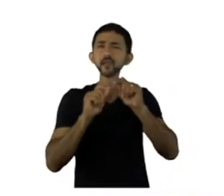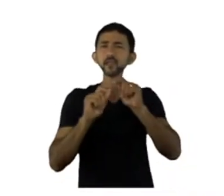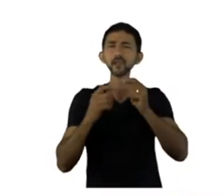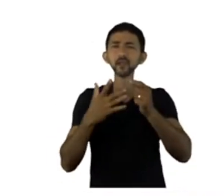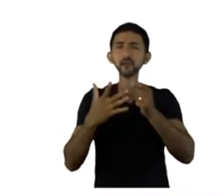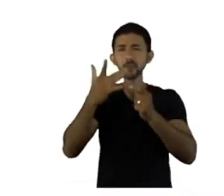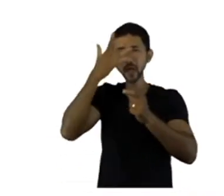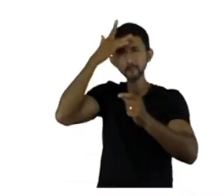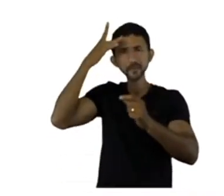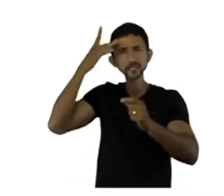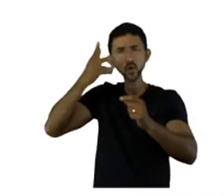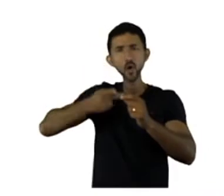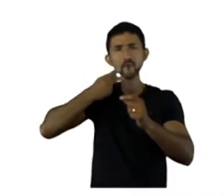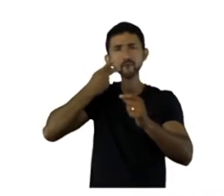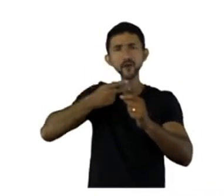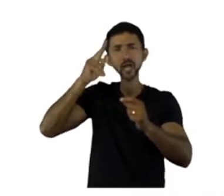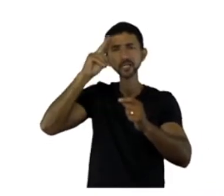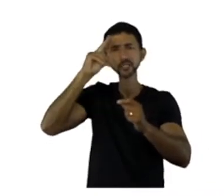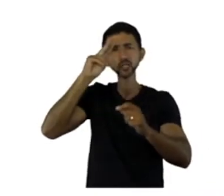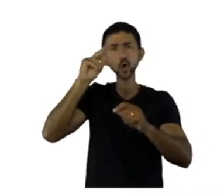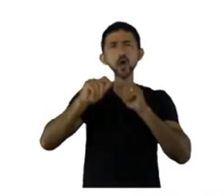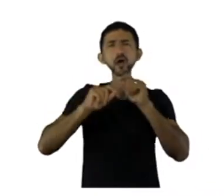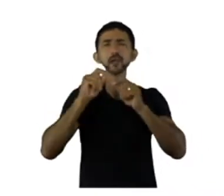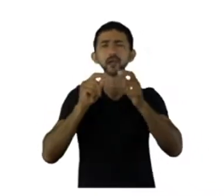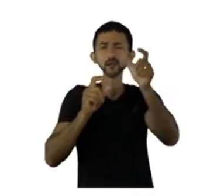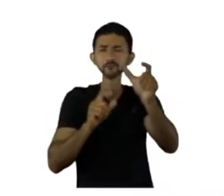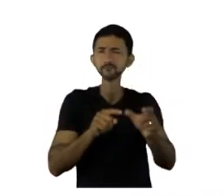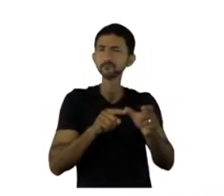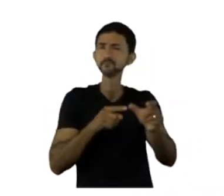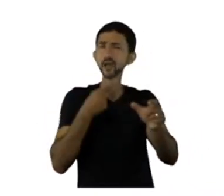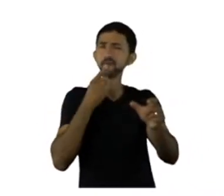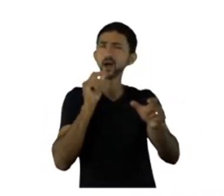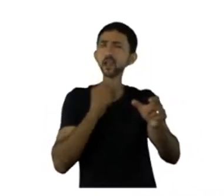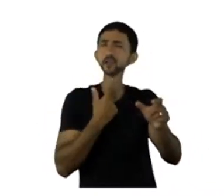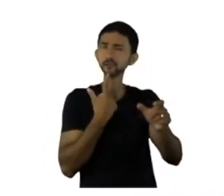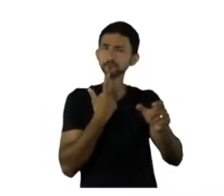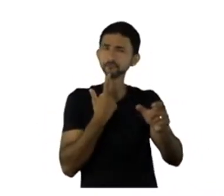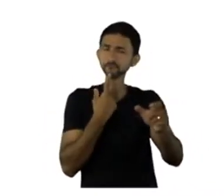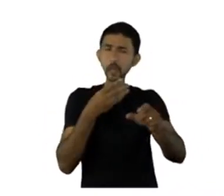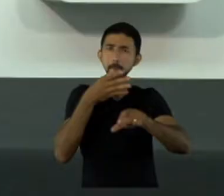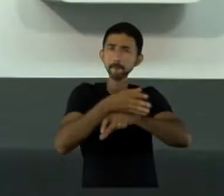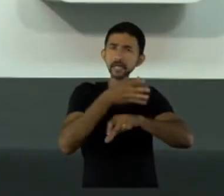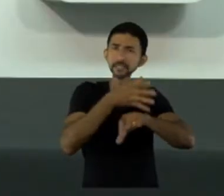o narrador nesta história? Ele participa ou não?